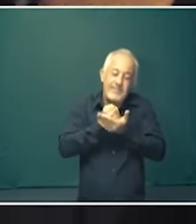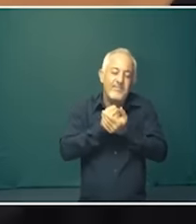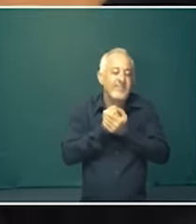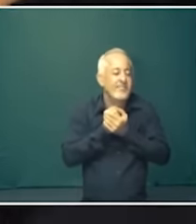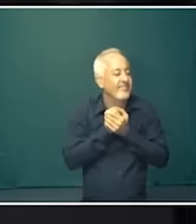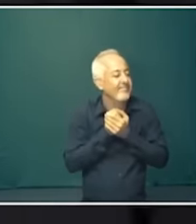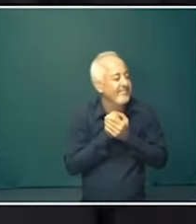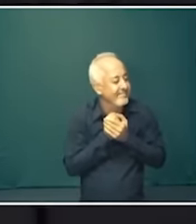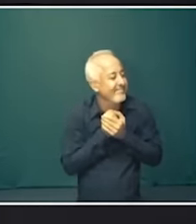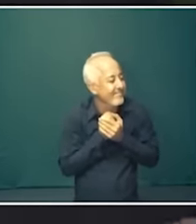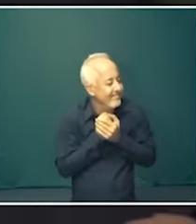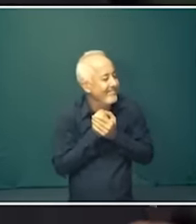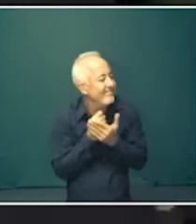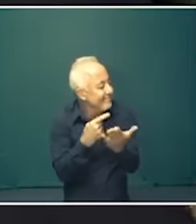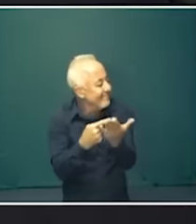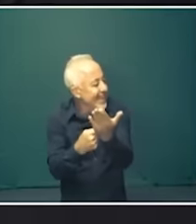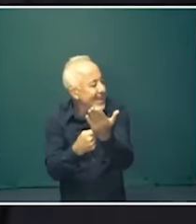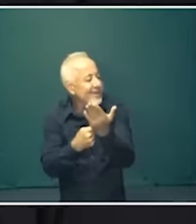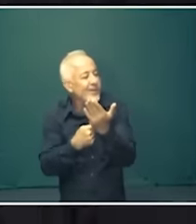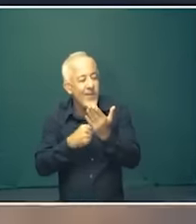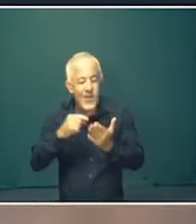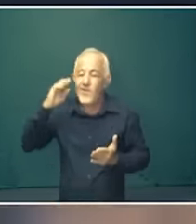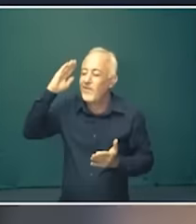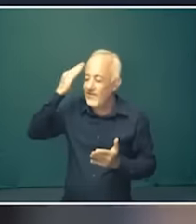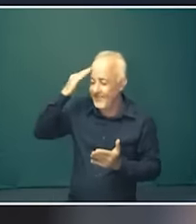salvou, me fez